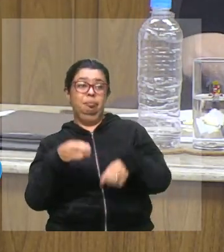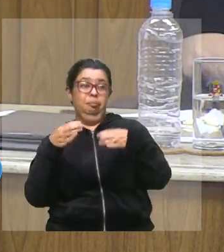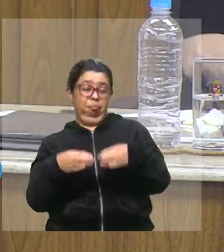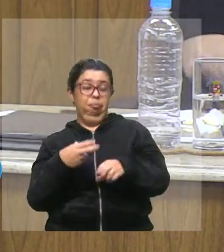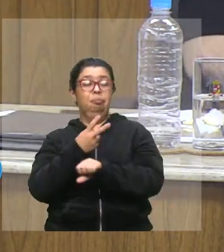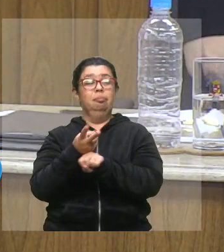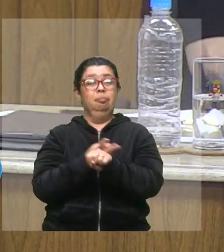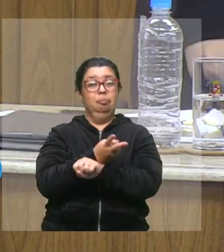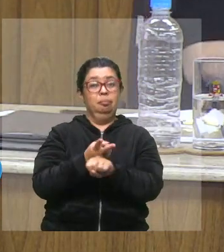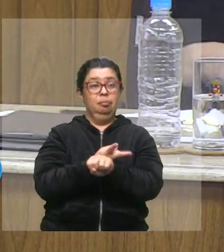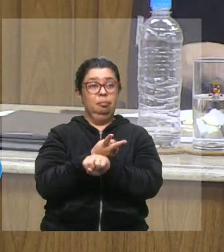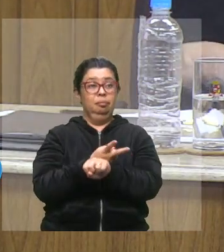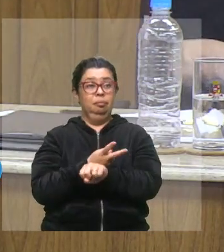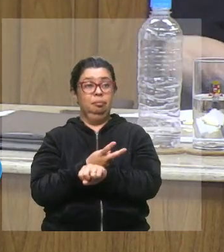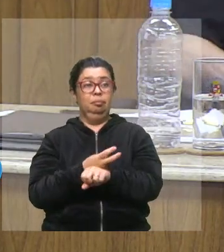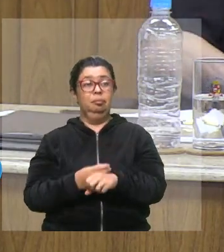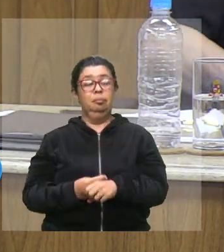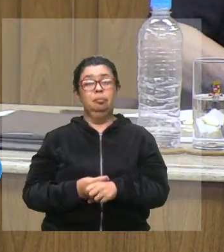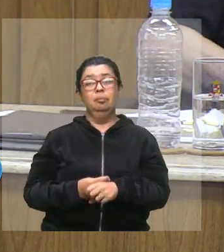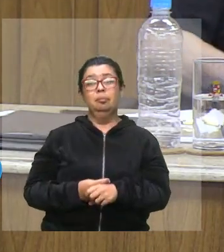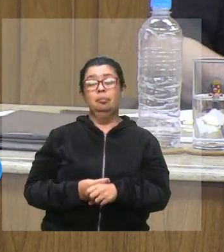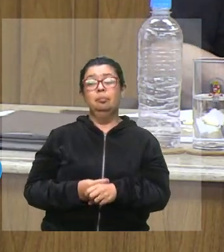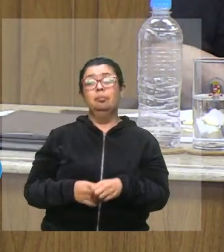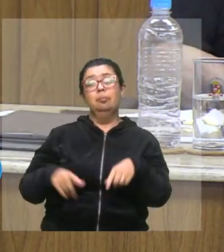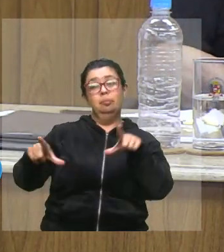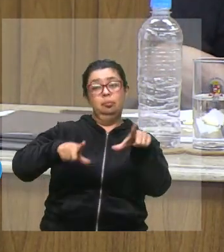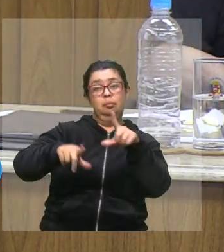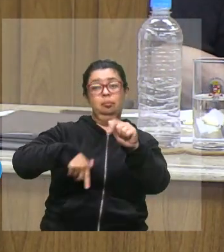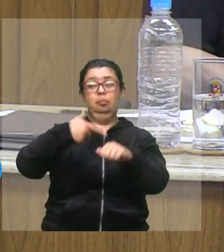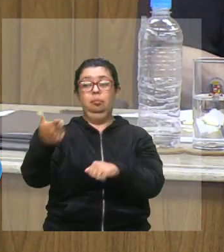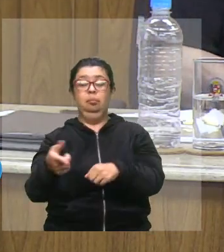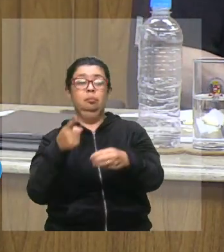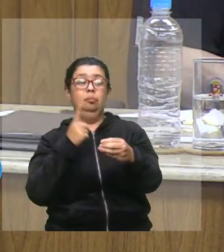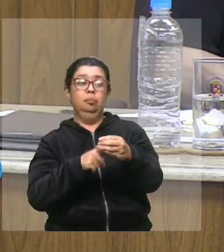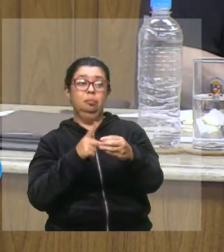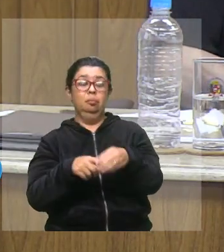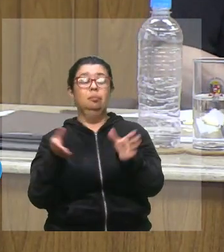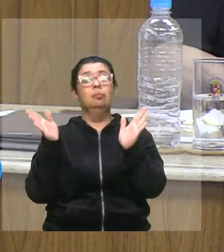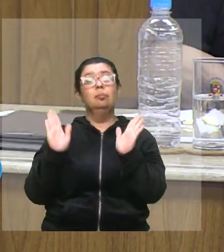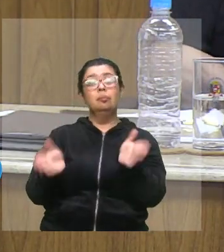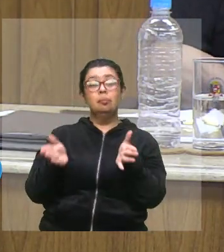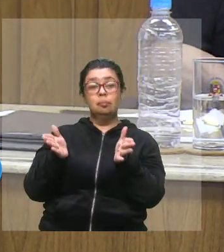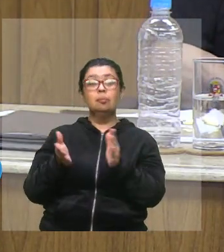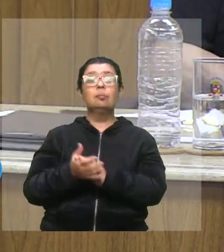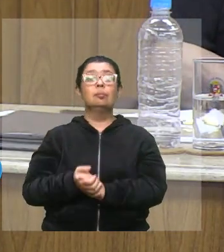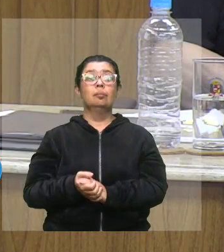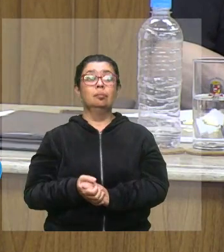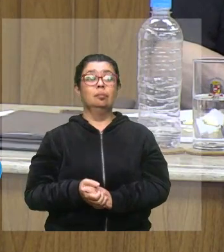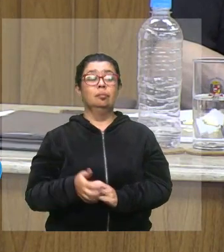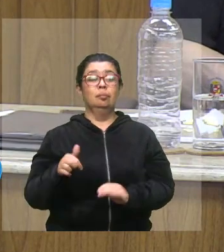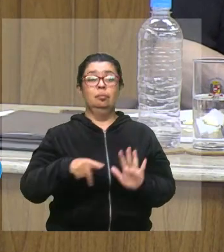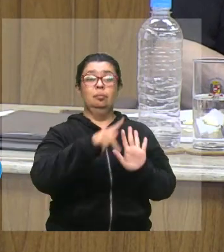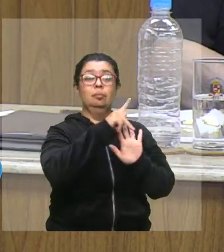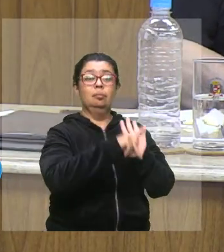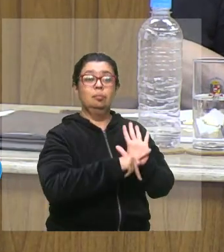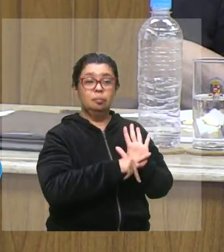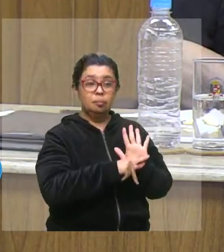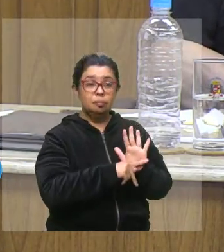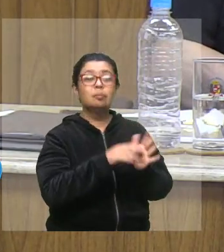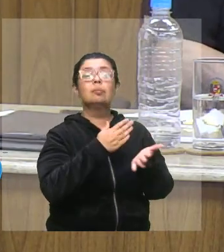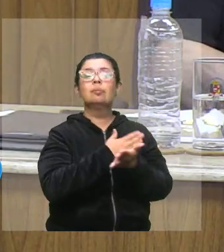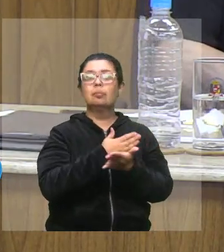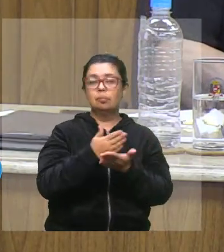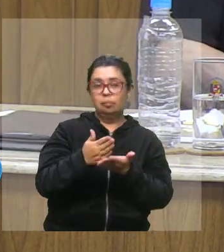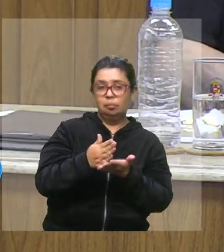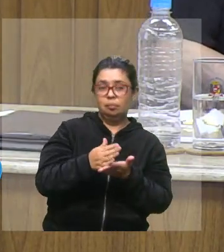procuram abrigo em outras cidades. Agora, não. Agora, esse projeto embrionário que